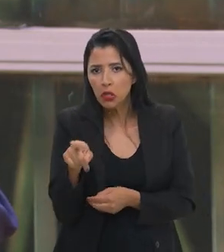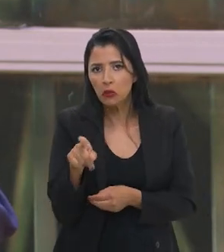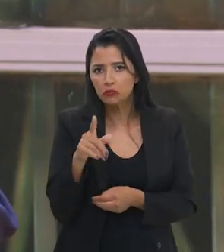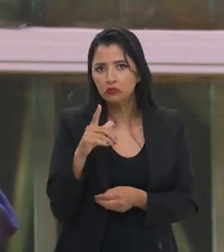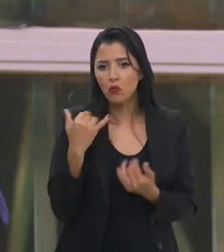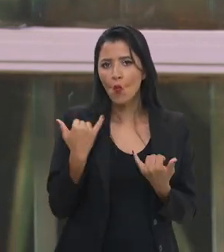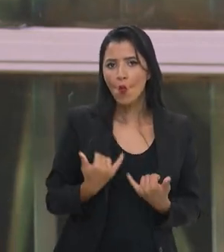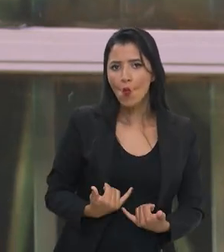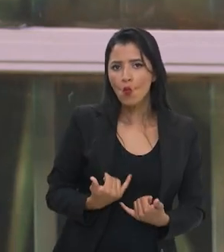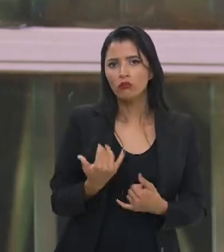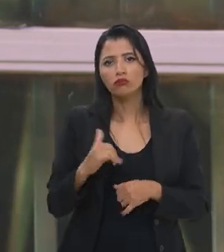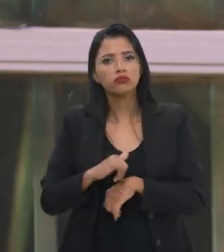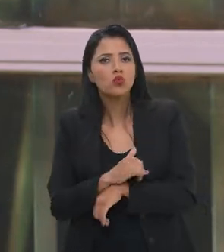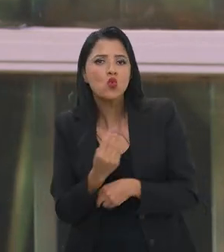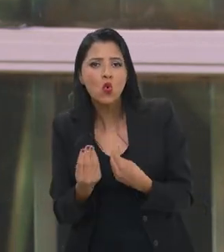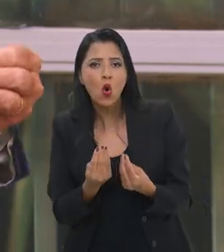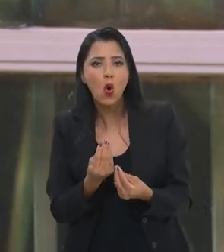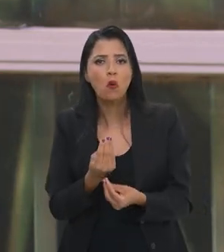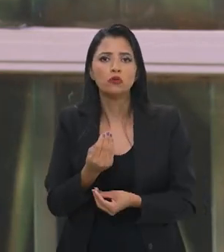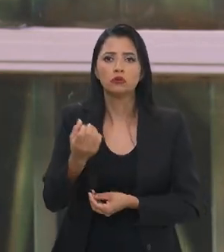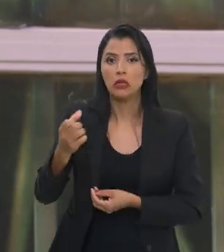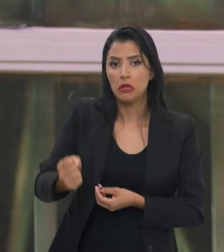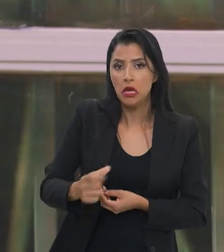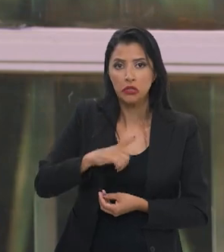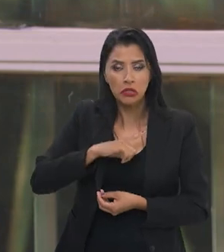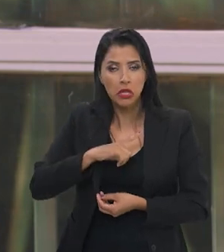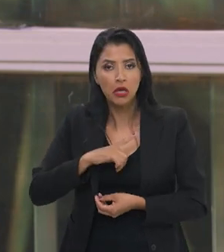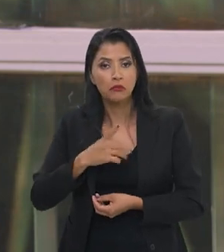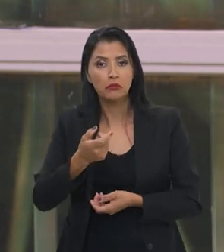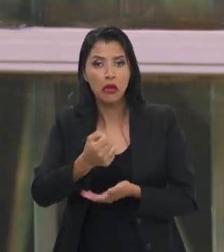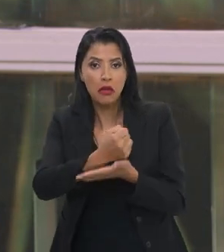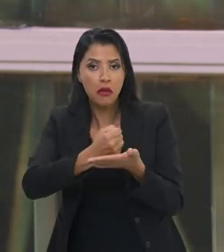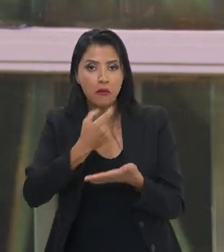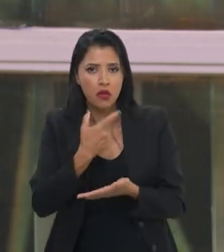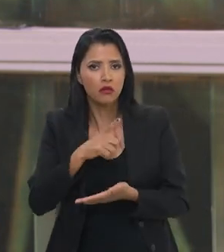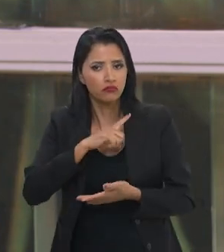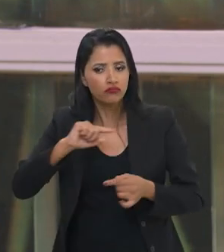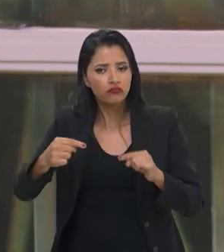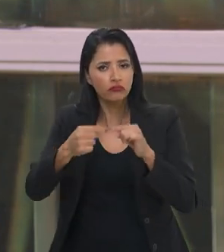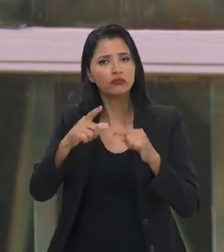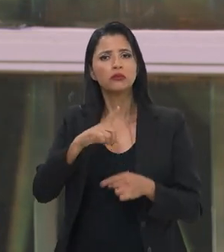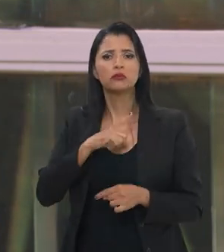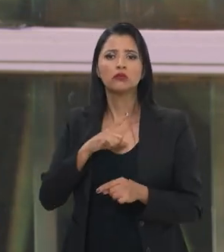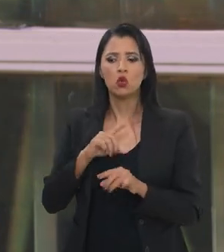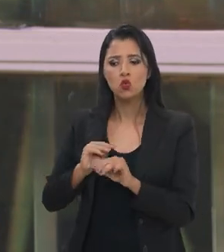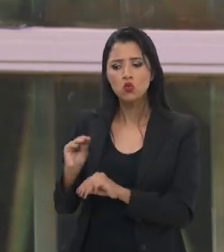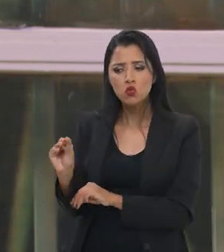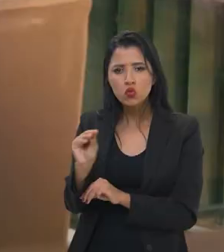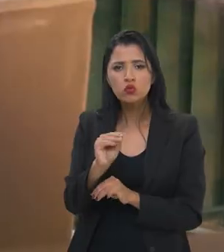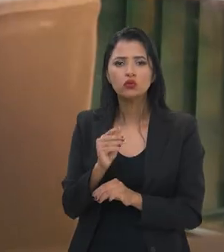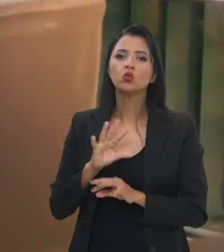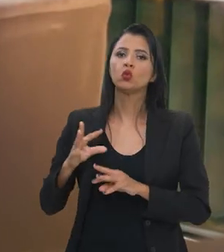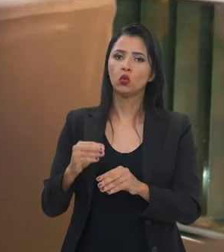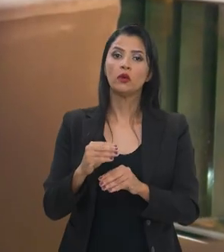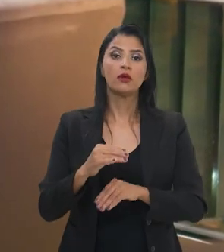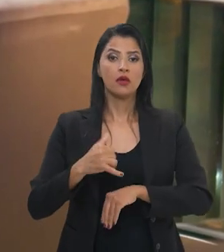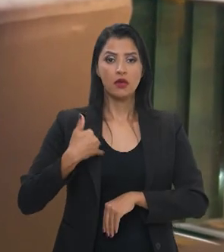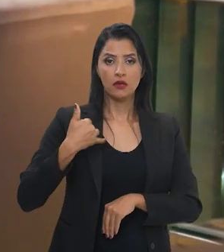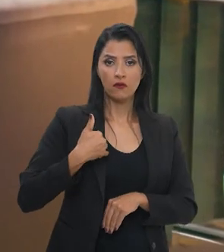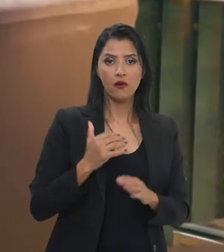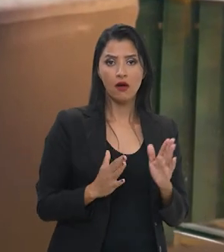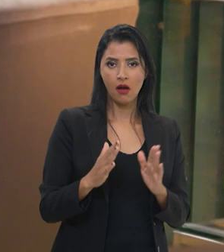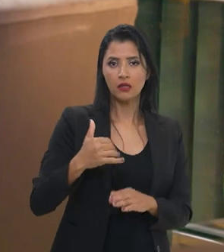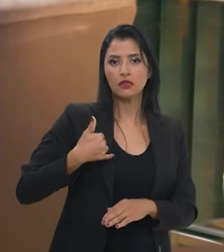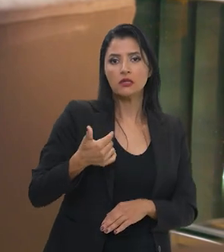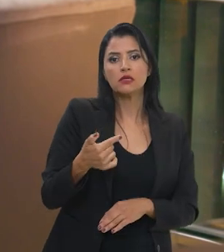nutrição tem o leite tem a condição a medicação adequada então todo esse cuidado e nessa fase